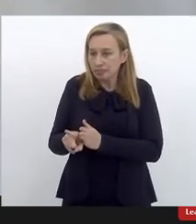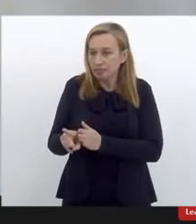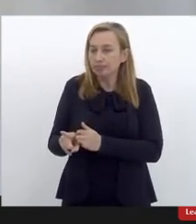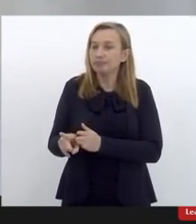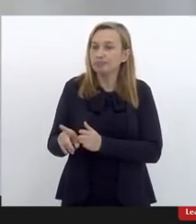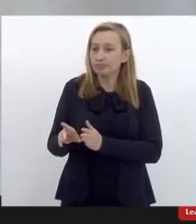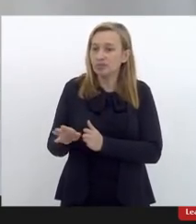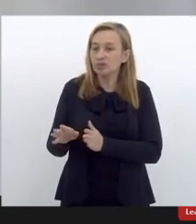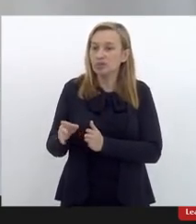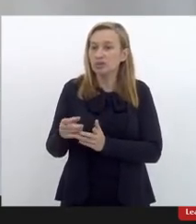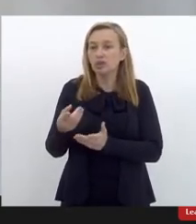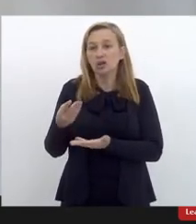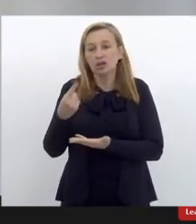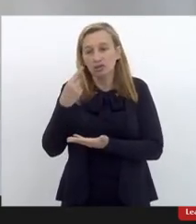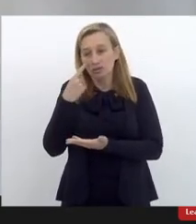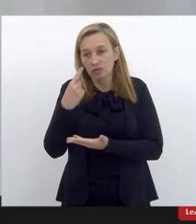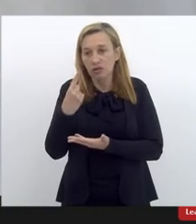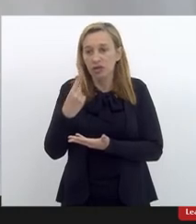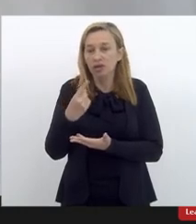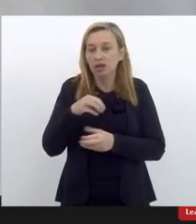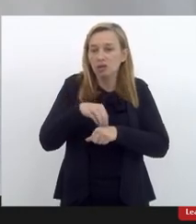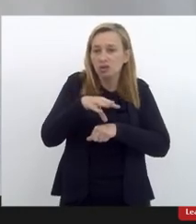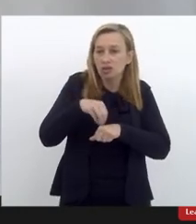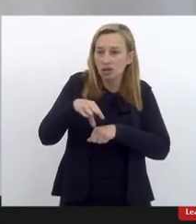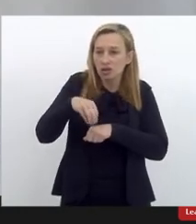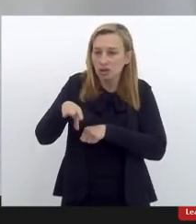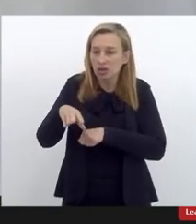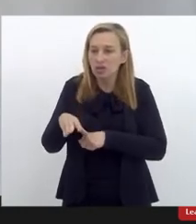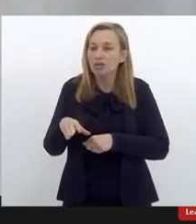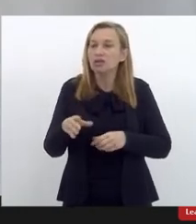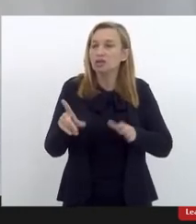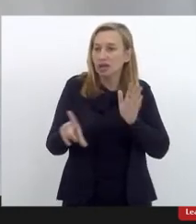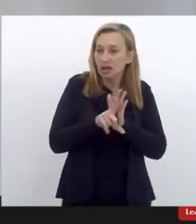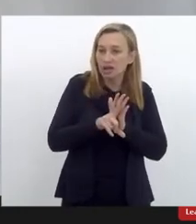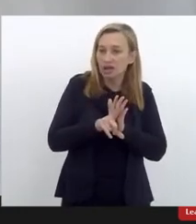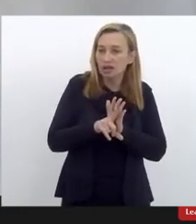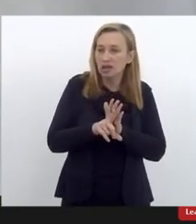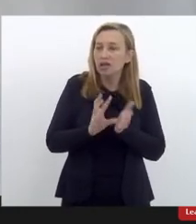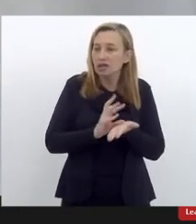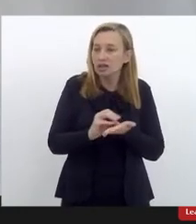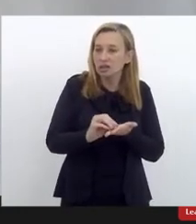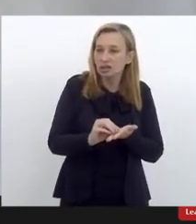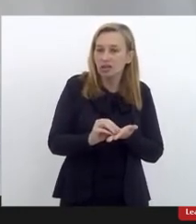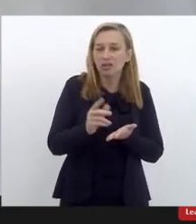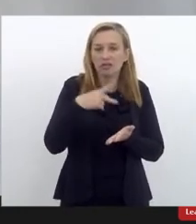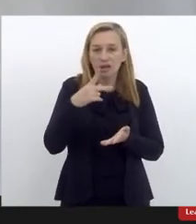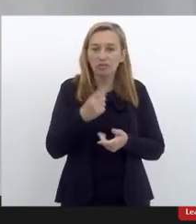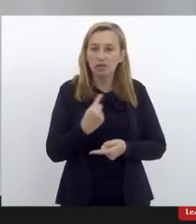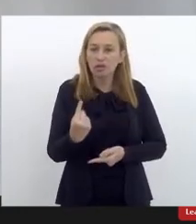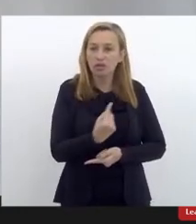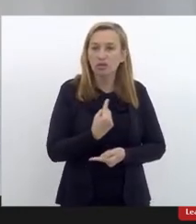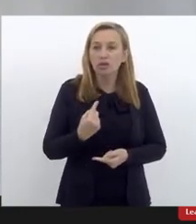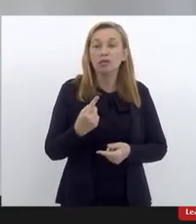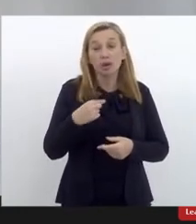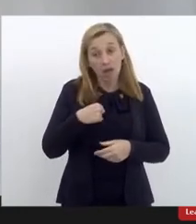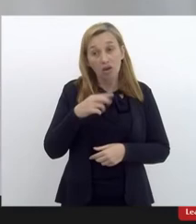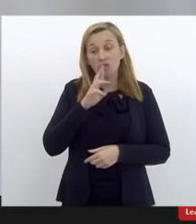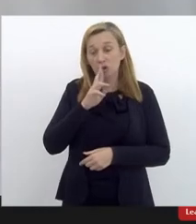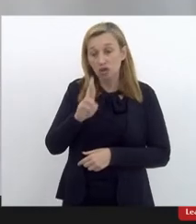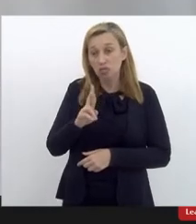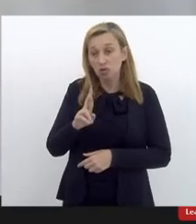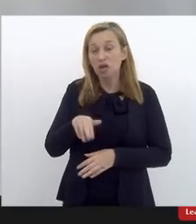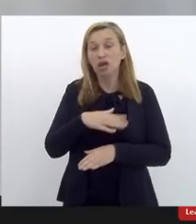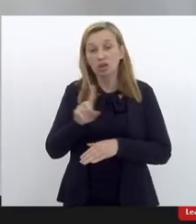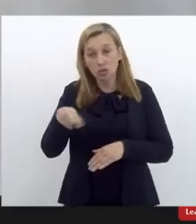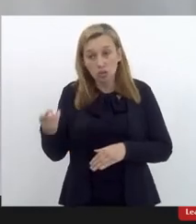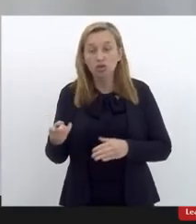Porque a gente se atentou aos indicadores que estão previstos em lei, que era a pauta inicial que foi colocada para a gente, mas eu vou responder sobre as perguntas que